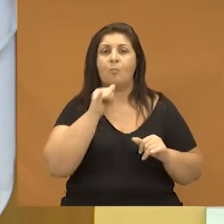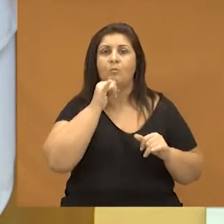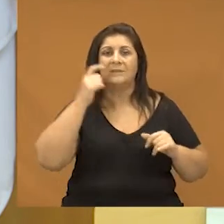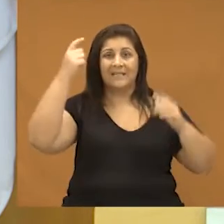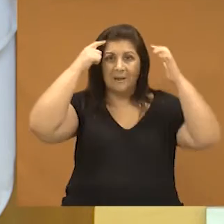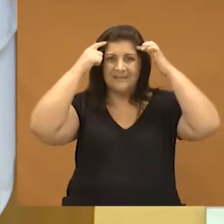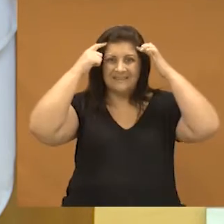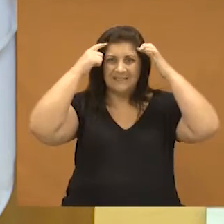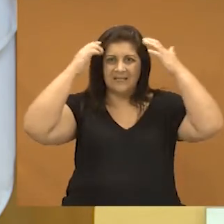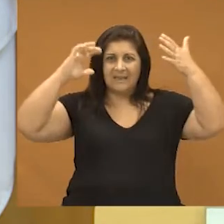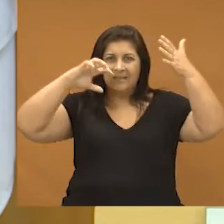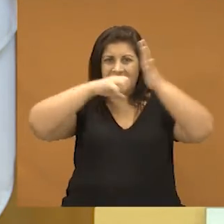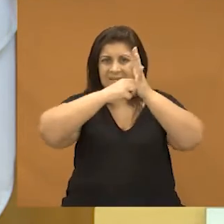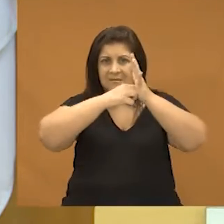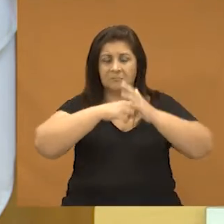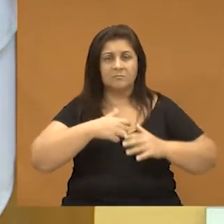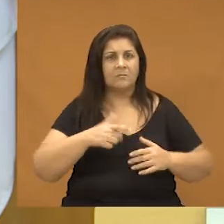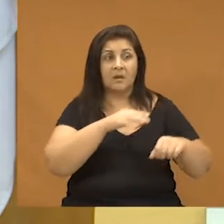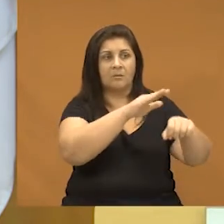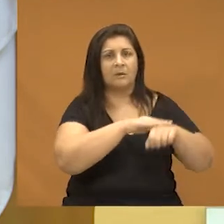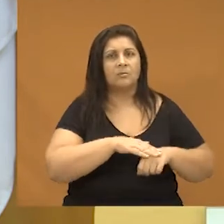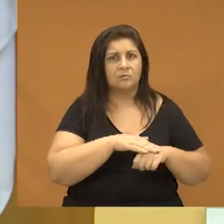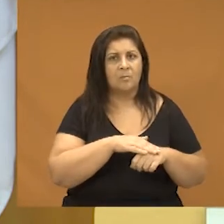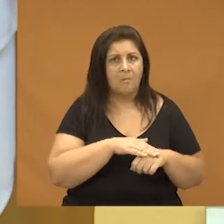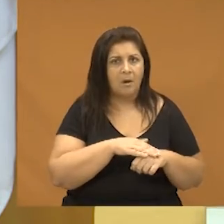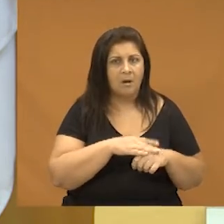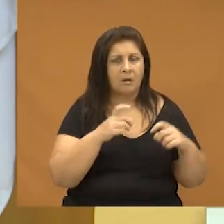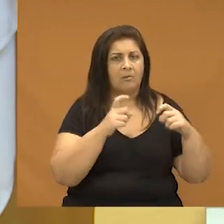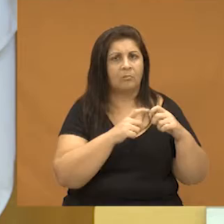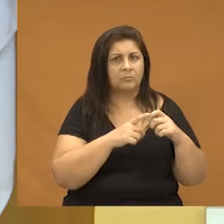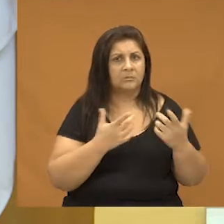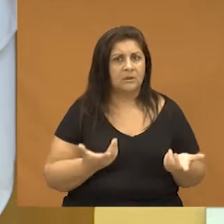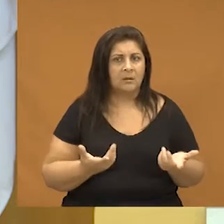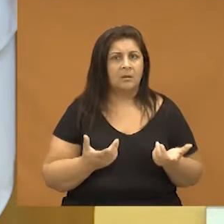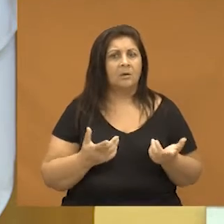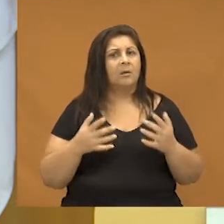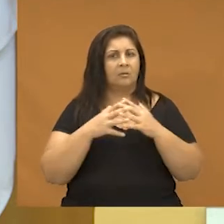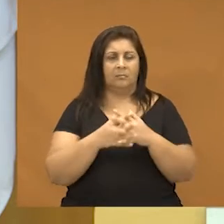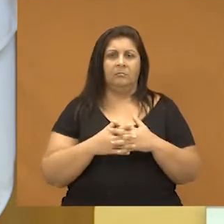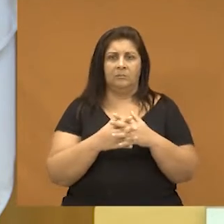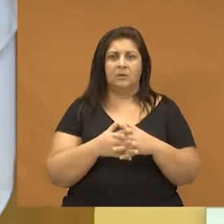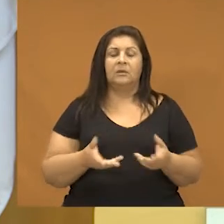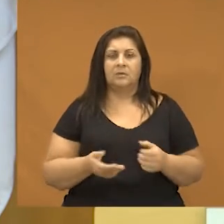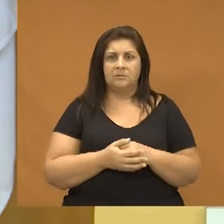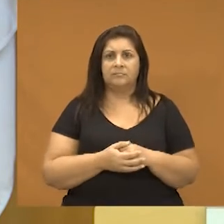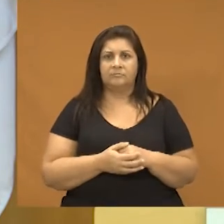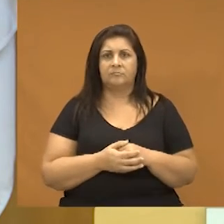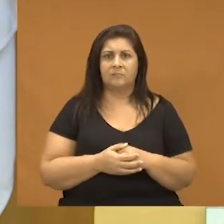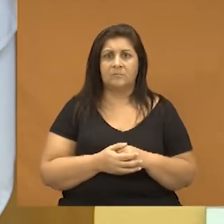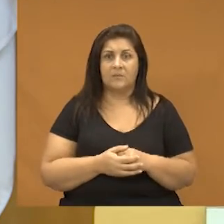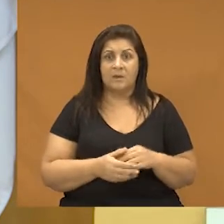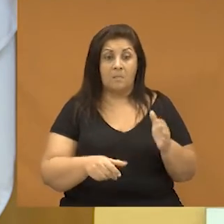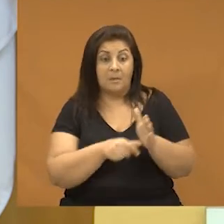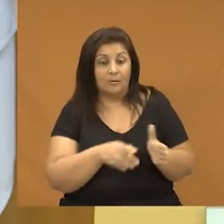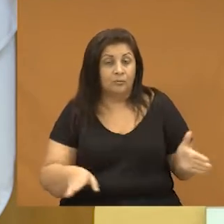grave na cabeça, até arrumar um neurocirurgião para ir. Tem coisa que tem a hora de ouro que a gente chama no atendimento, que é aquele atendimento que você dá na primeira hora,